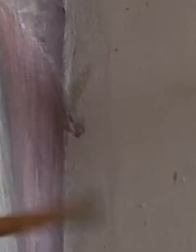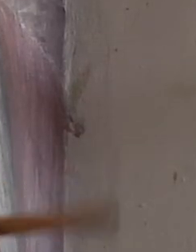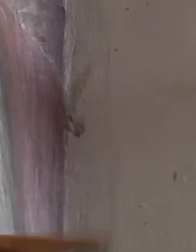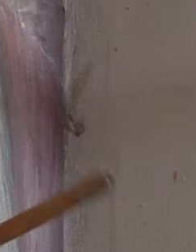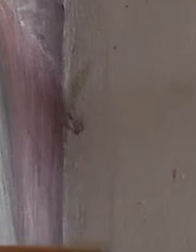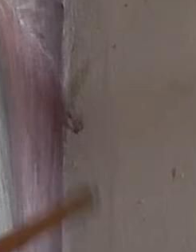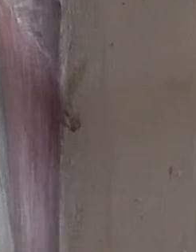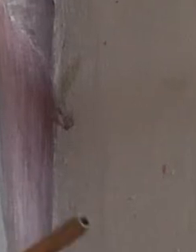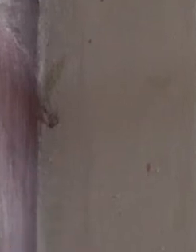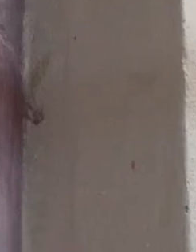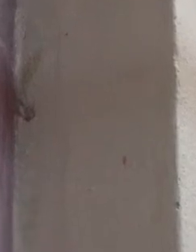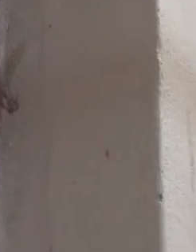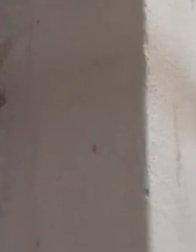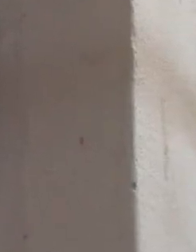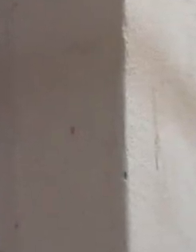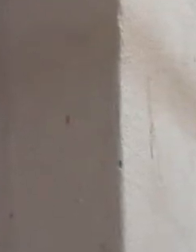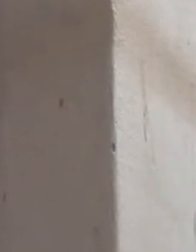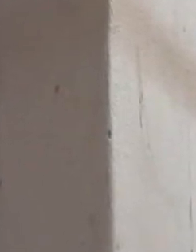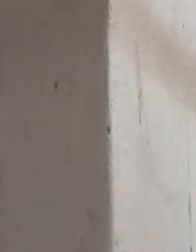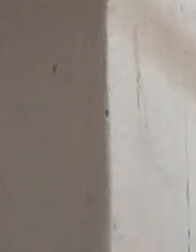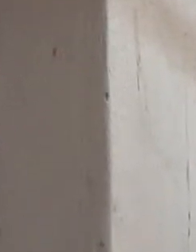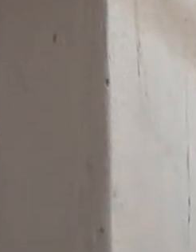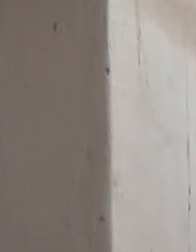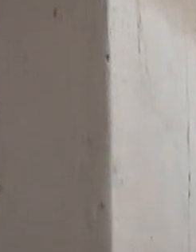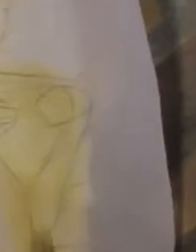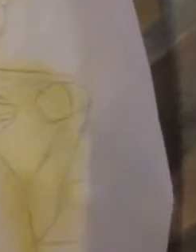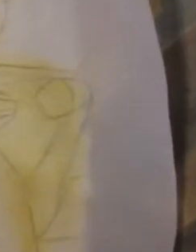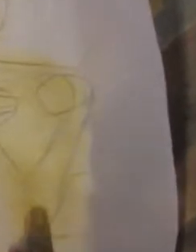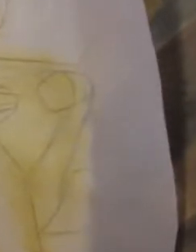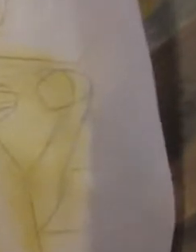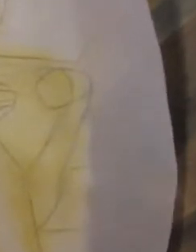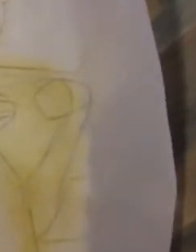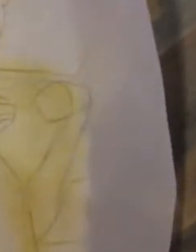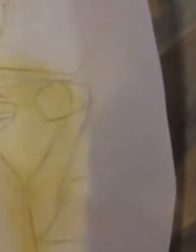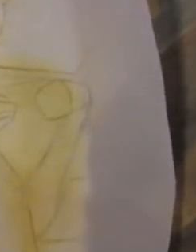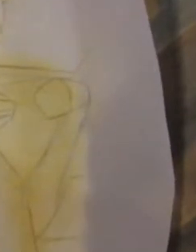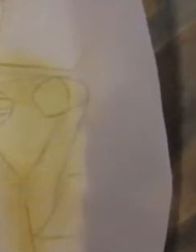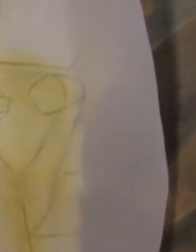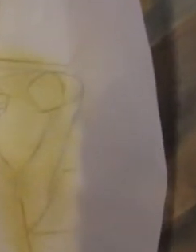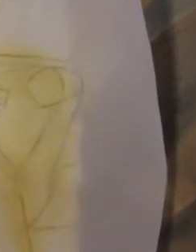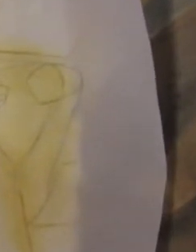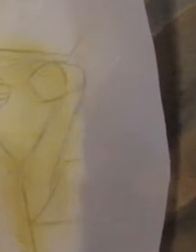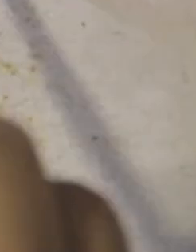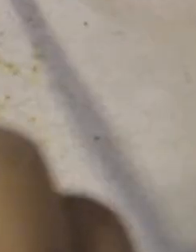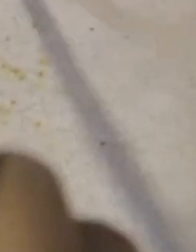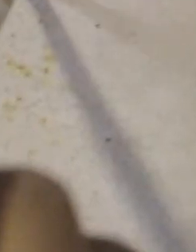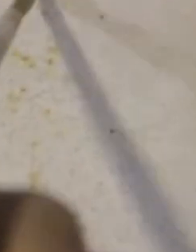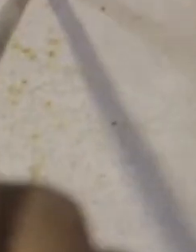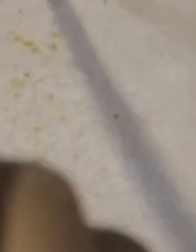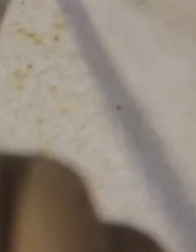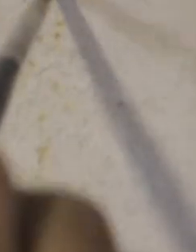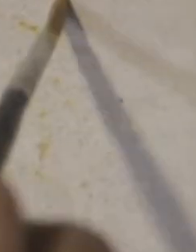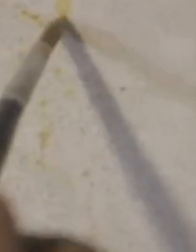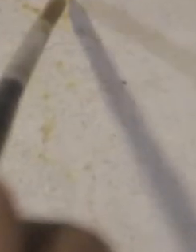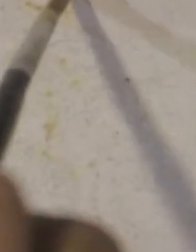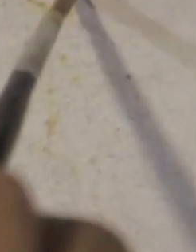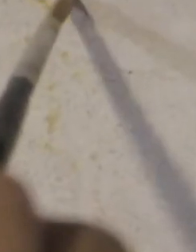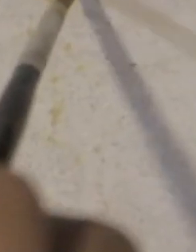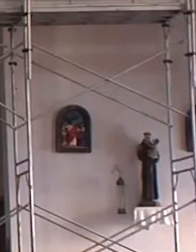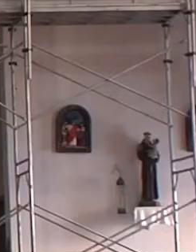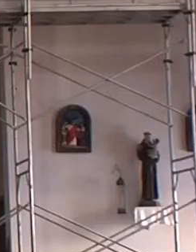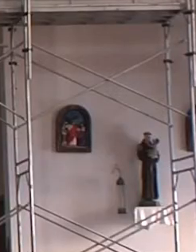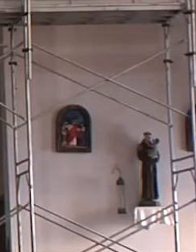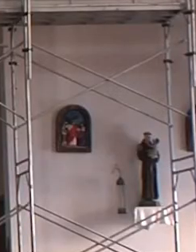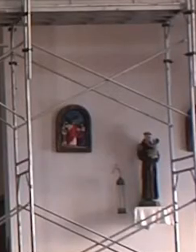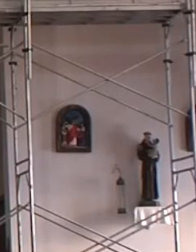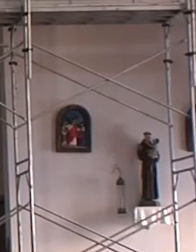Para escolher os edifícios que poderiam receber os afrescos, uma equipe multidisciplinar da Fiocruz colaborou para o